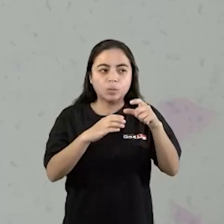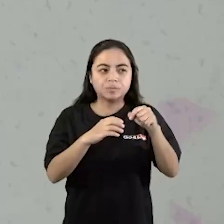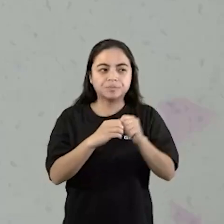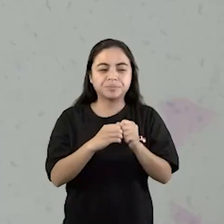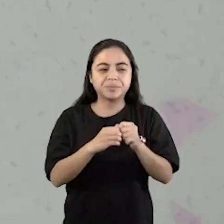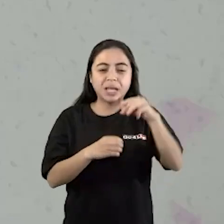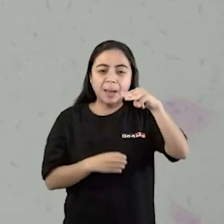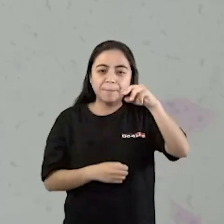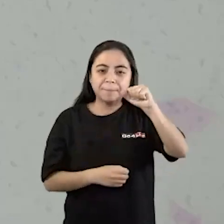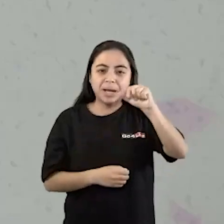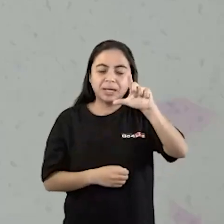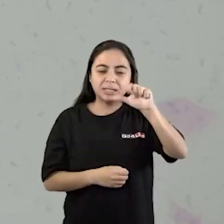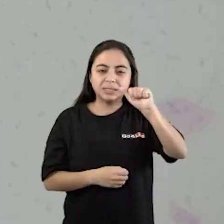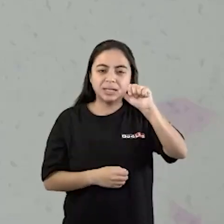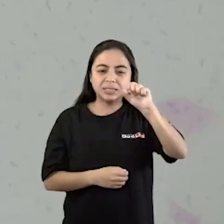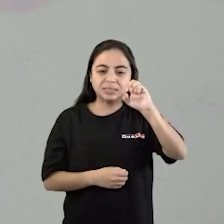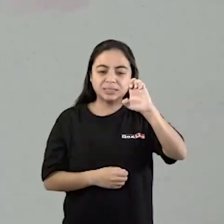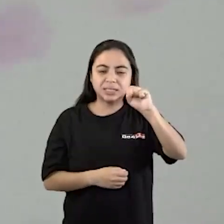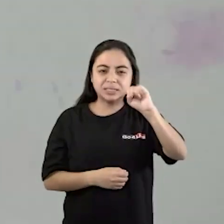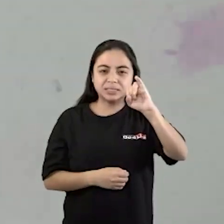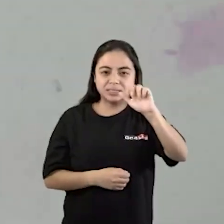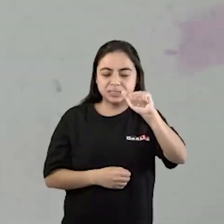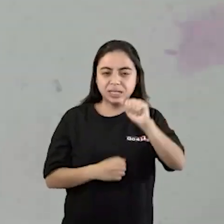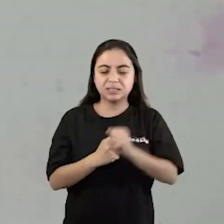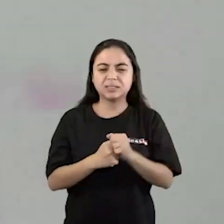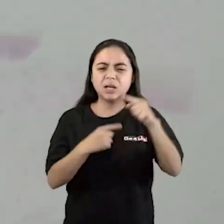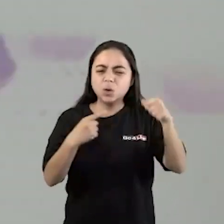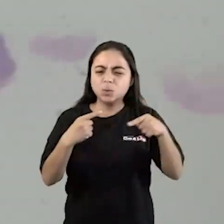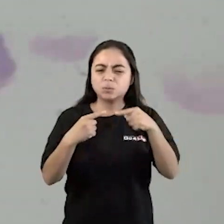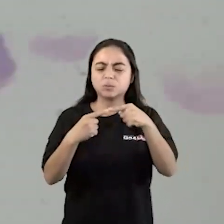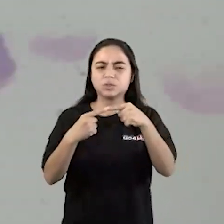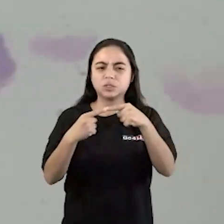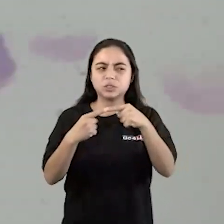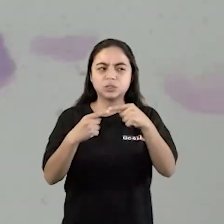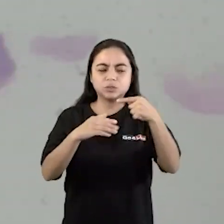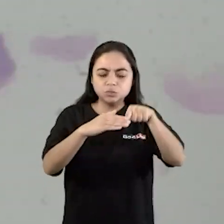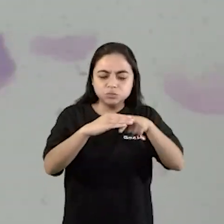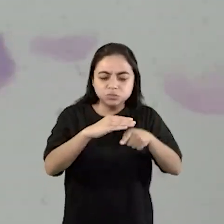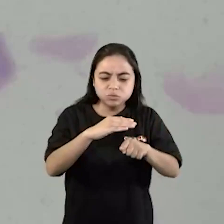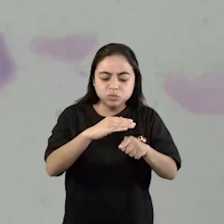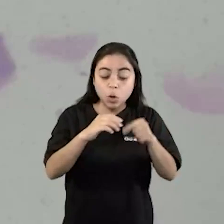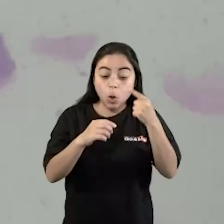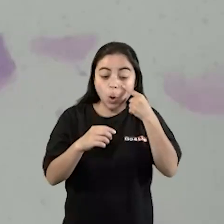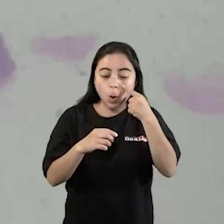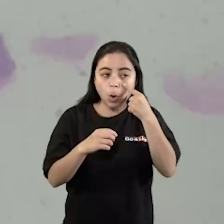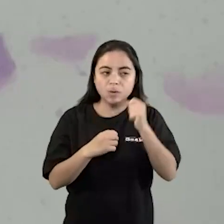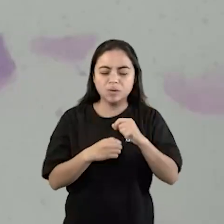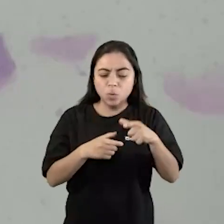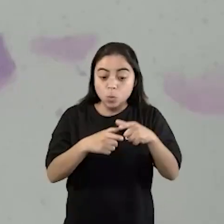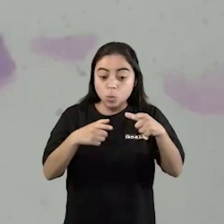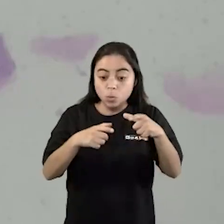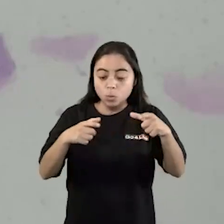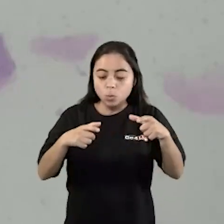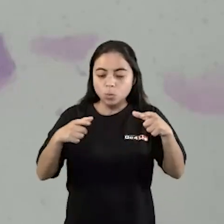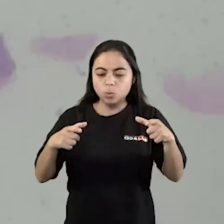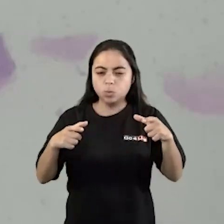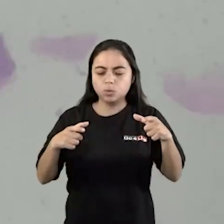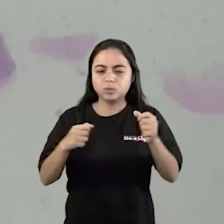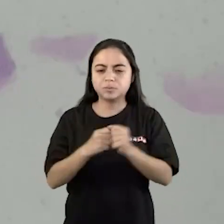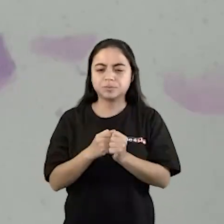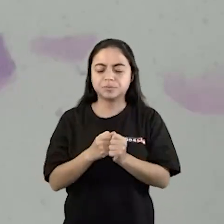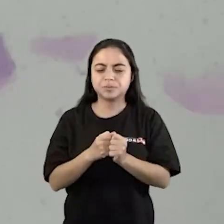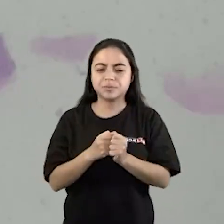a malacésia. Isso está na objetiva de 40, na dimensão, ó, aqui tem um pouco mais, ó, aqui. De